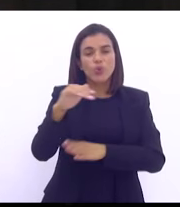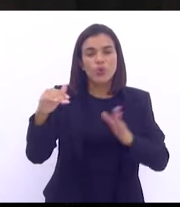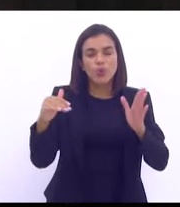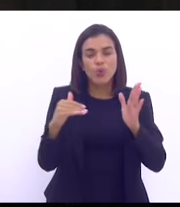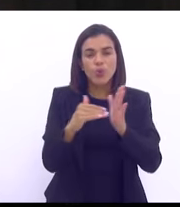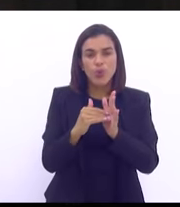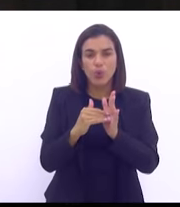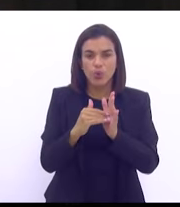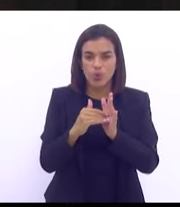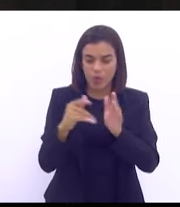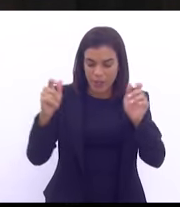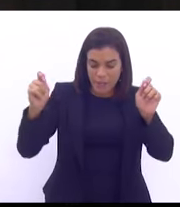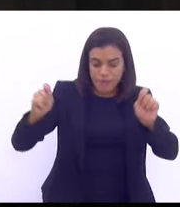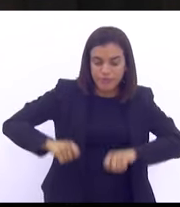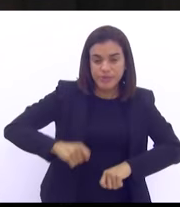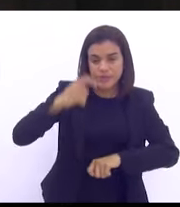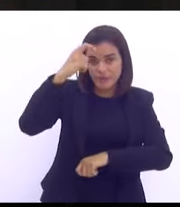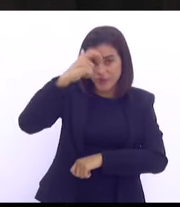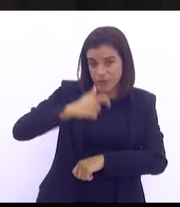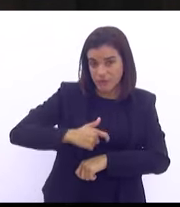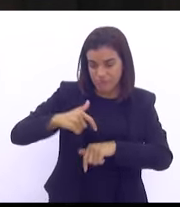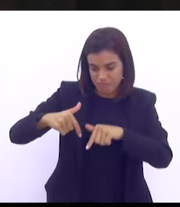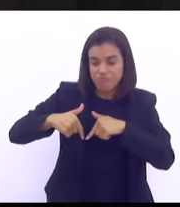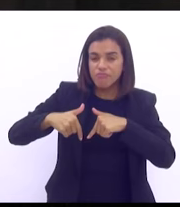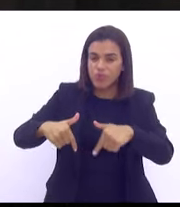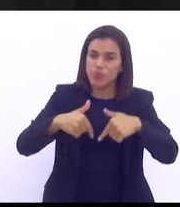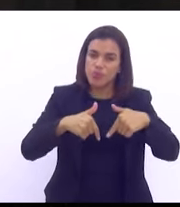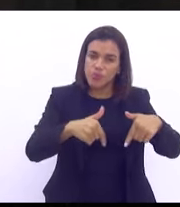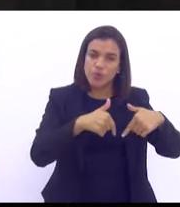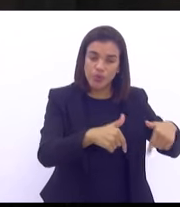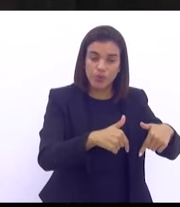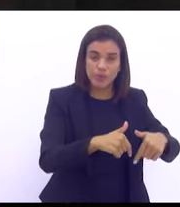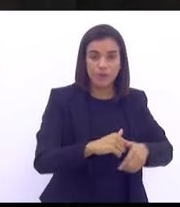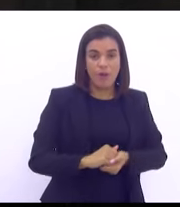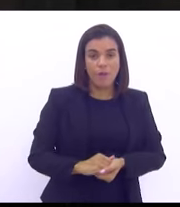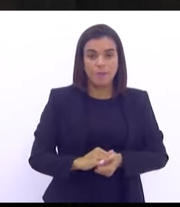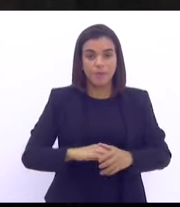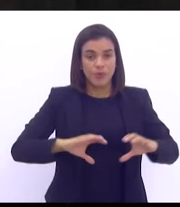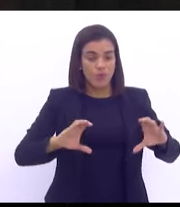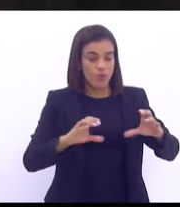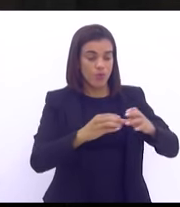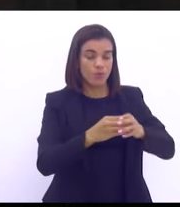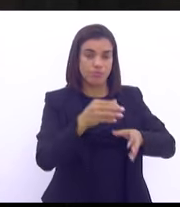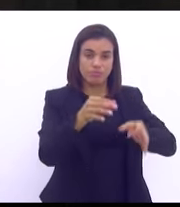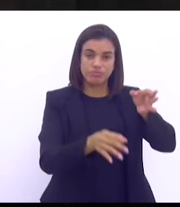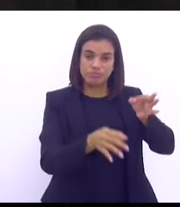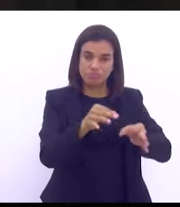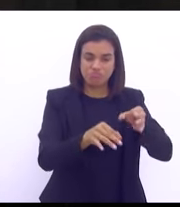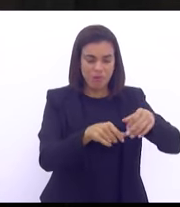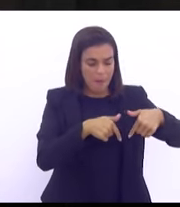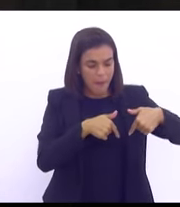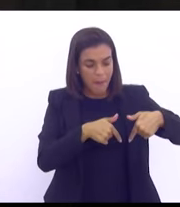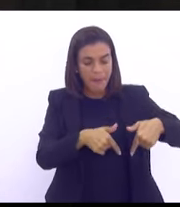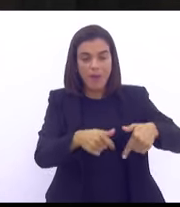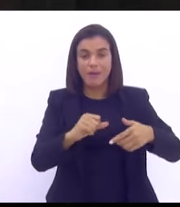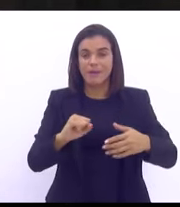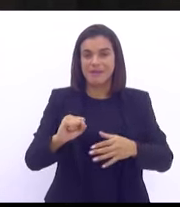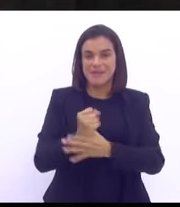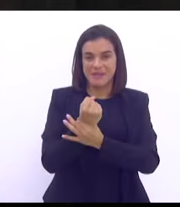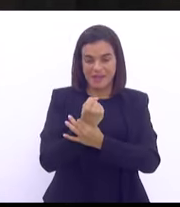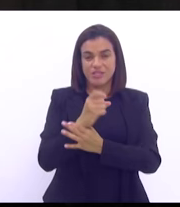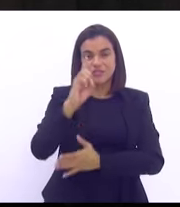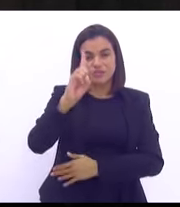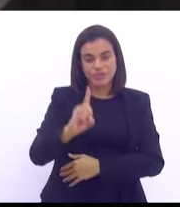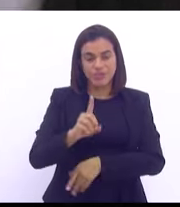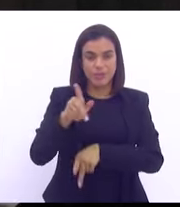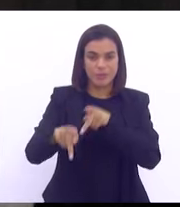ao alcance do meu mandato foi feito. O nosso corpo jurídico está empenhado em garantir os